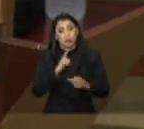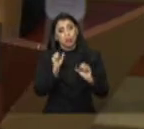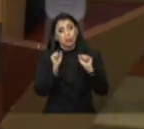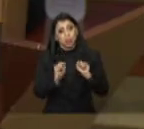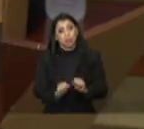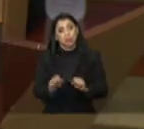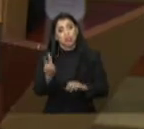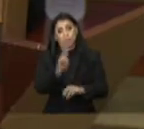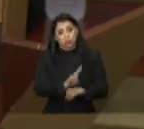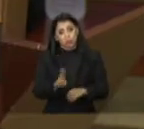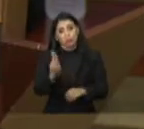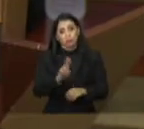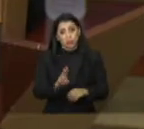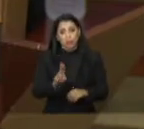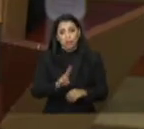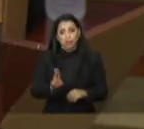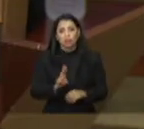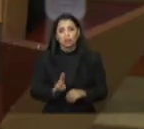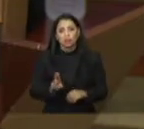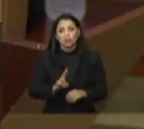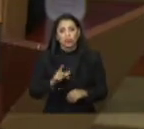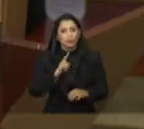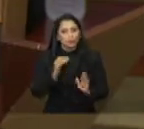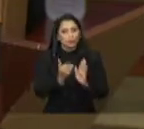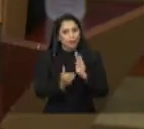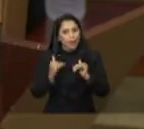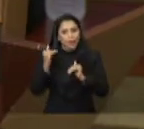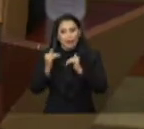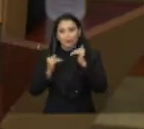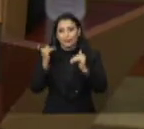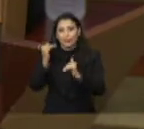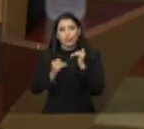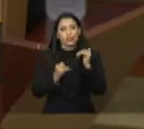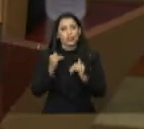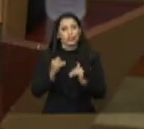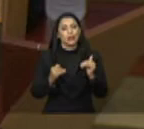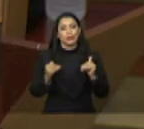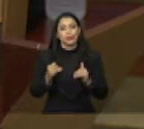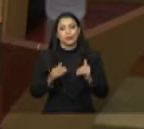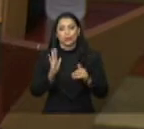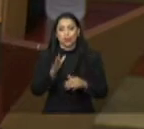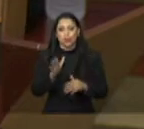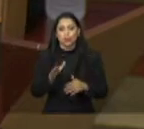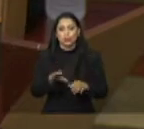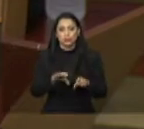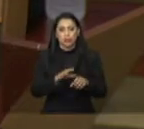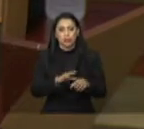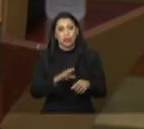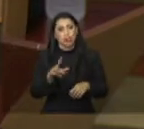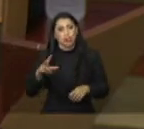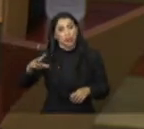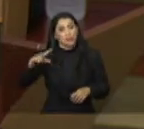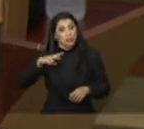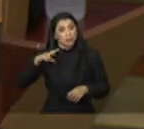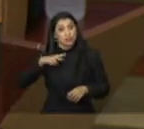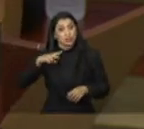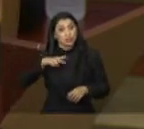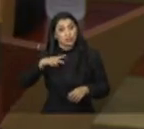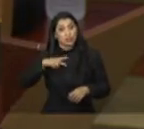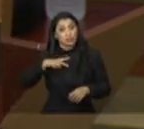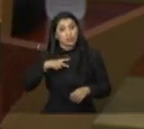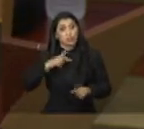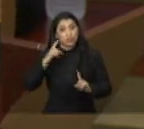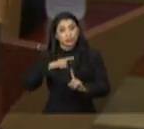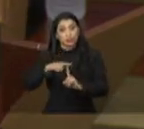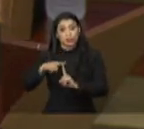e veja com avançados nós estamos já nesse processo de privatização e desse modelo